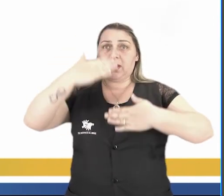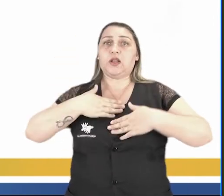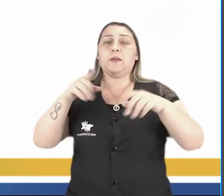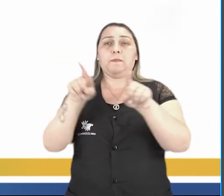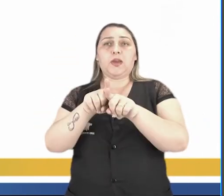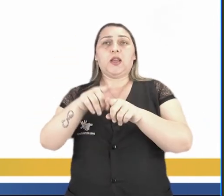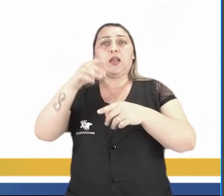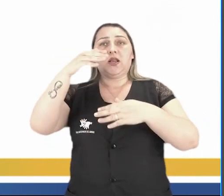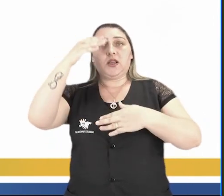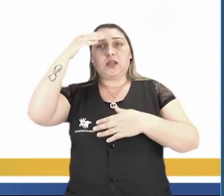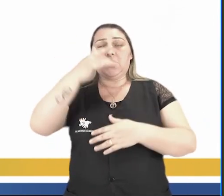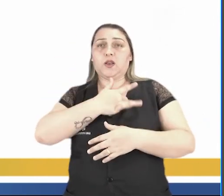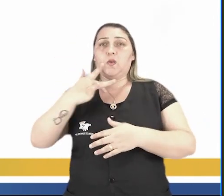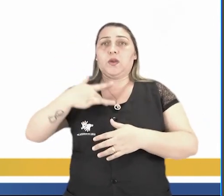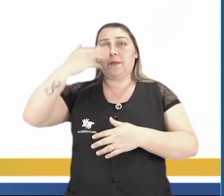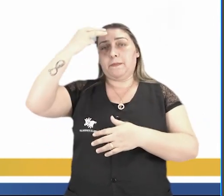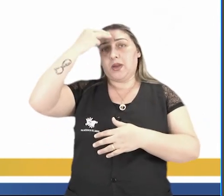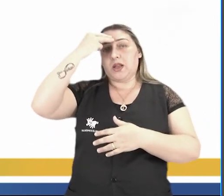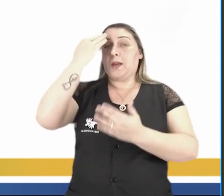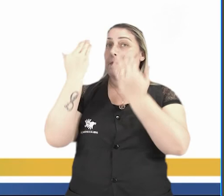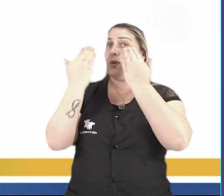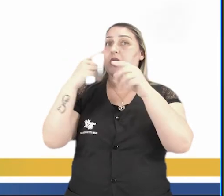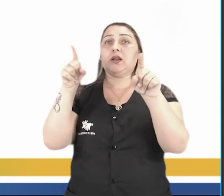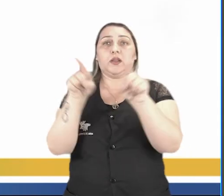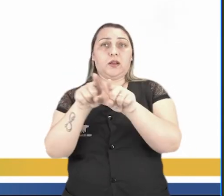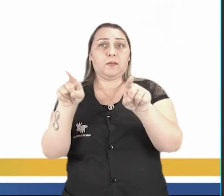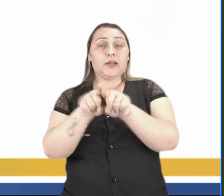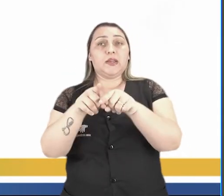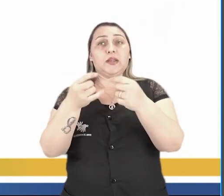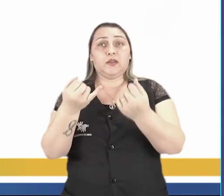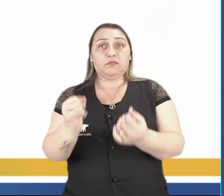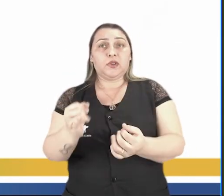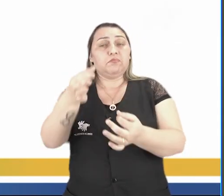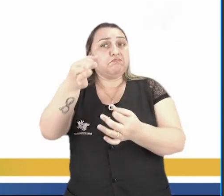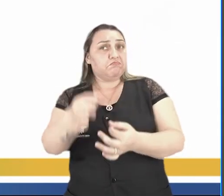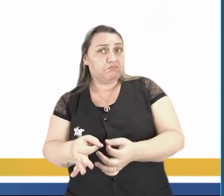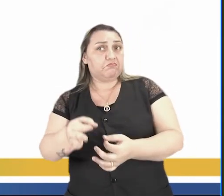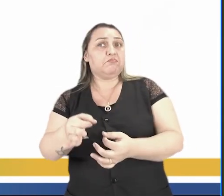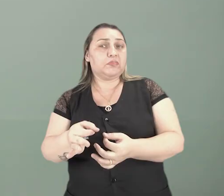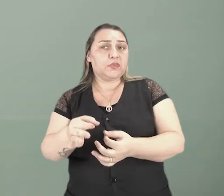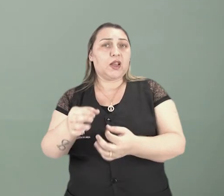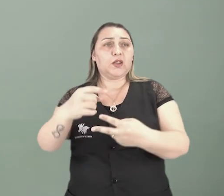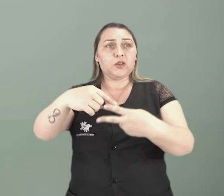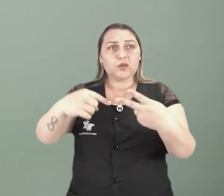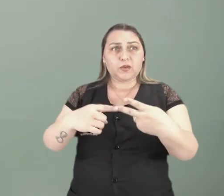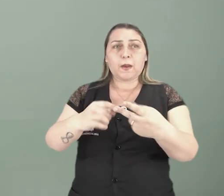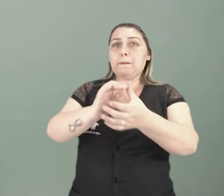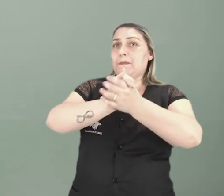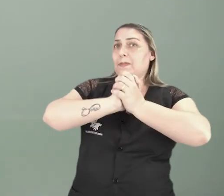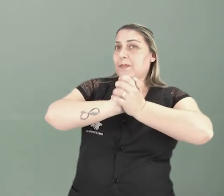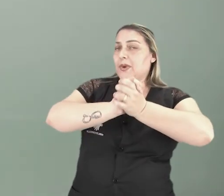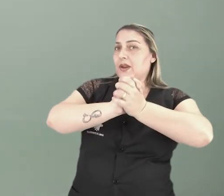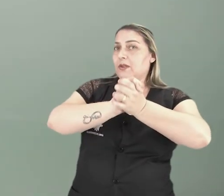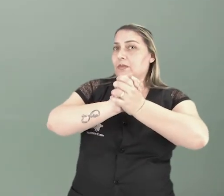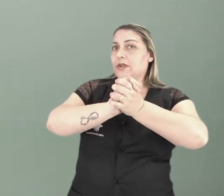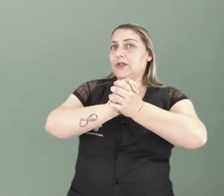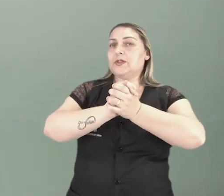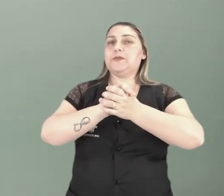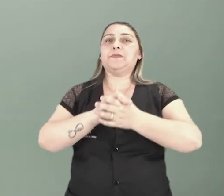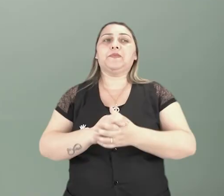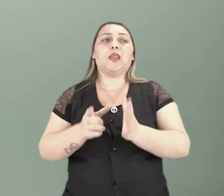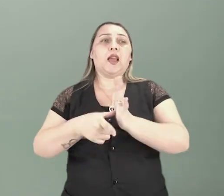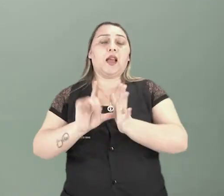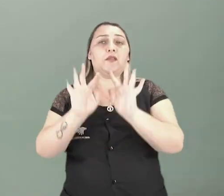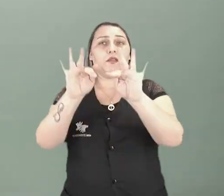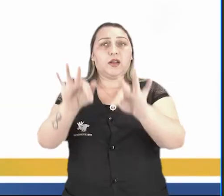sua saúde mental e também psicológica. Se vocês acertaram as nossas duas questões, parabéns, tá?